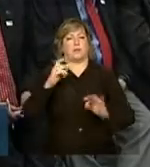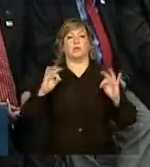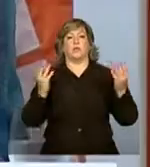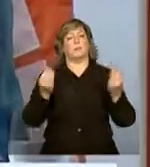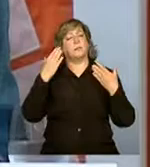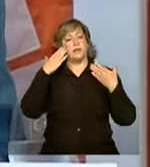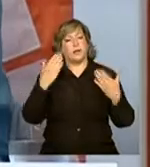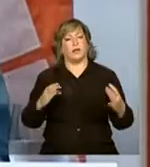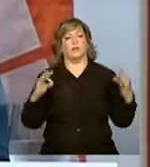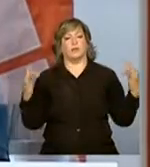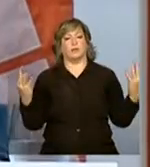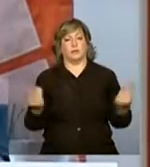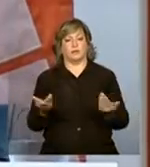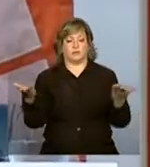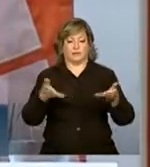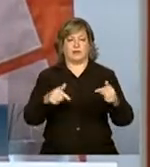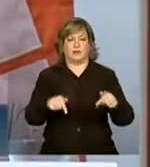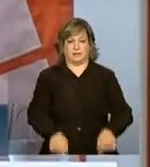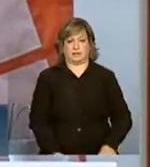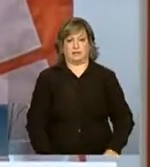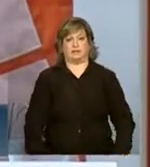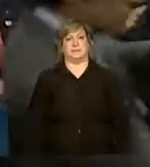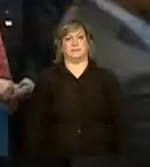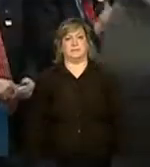Muito obrigado a todos pela presença.